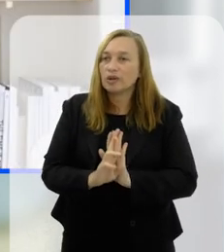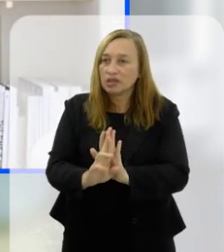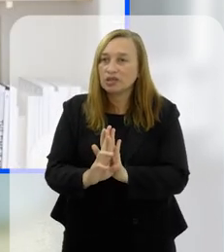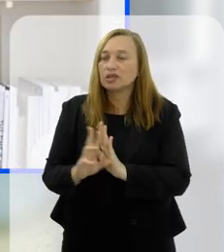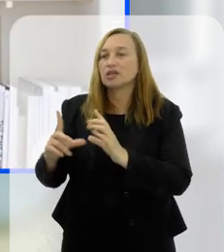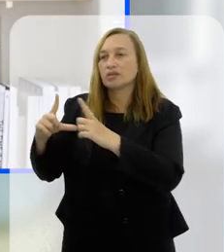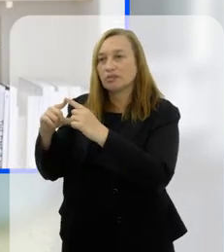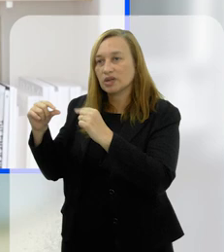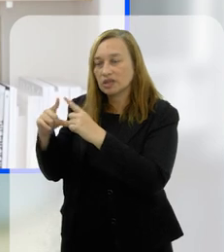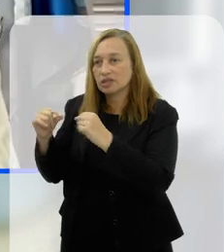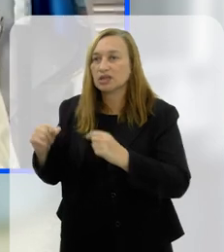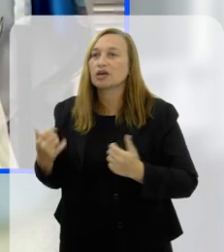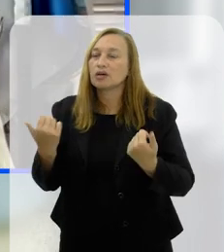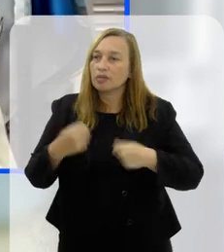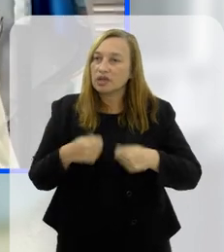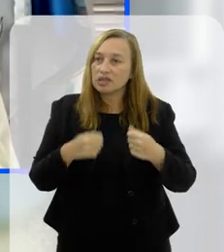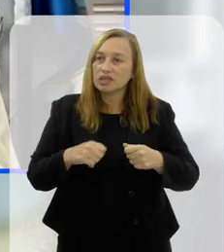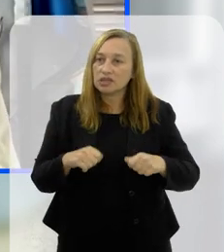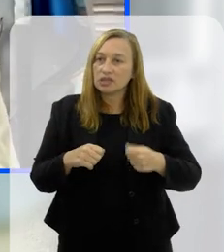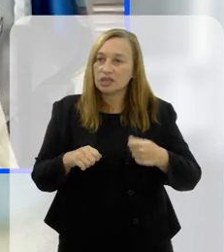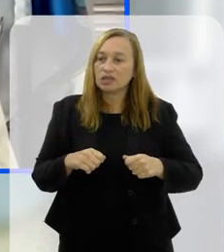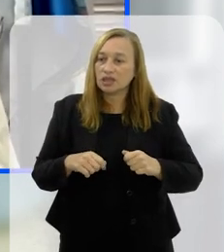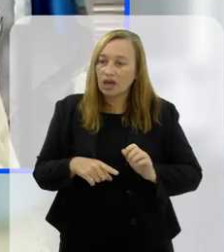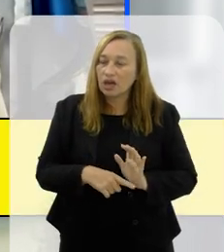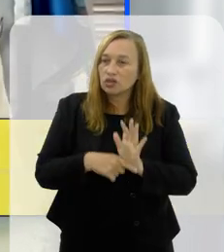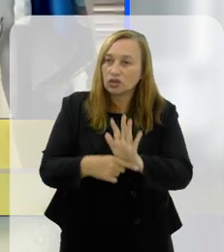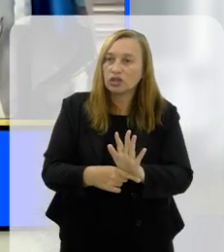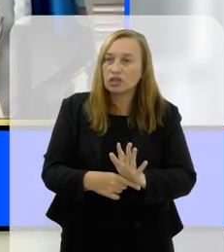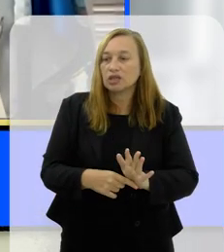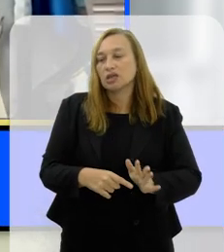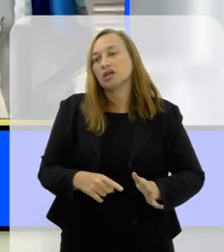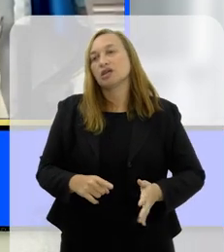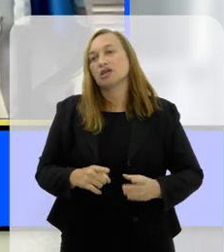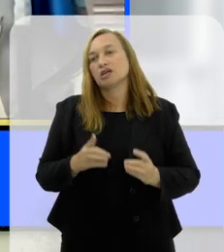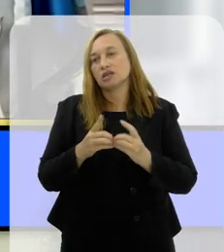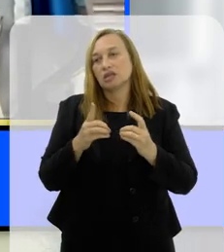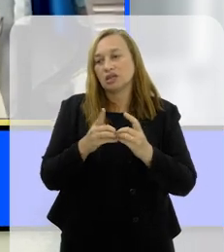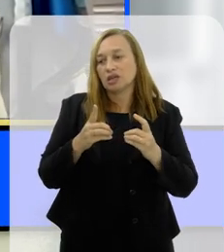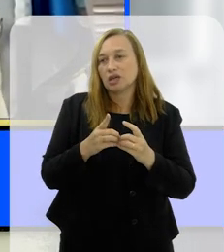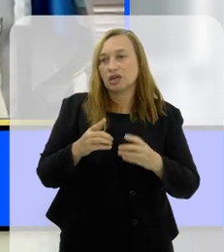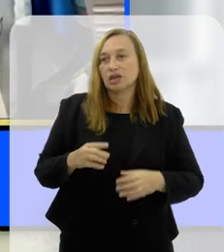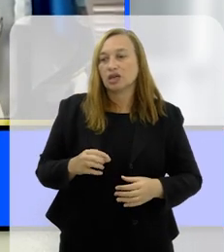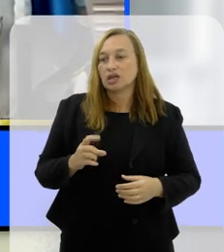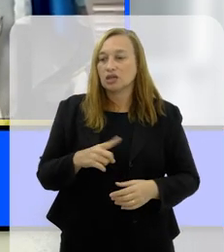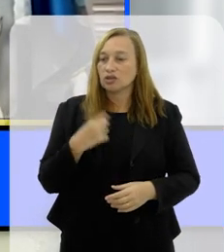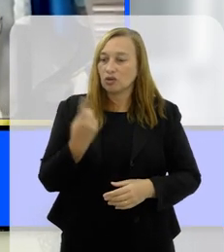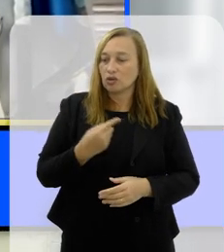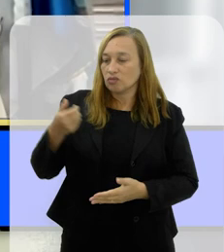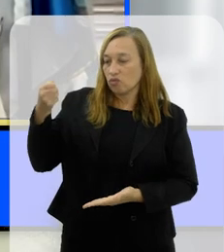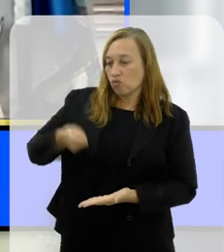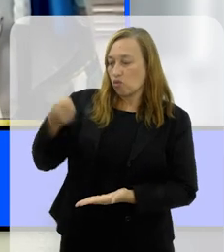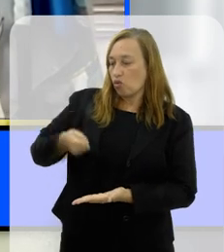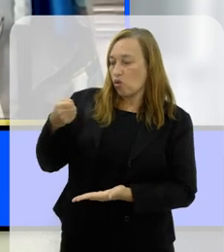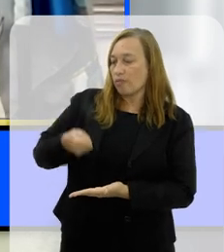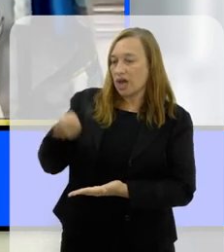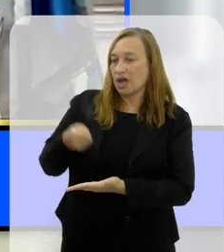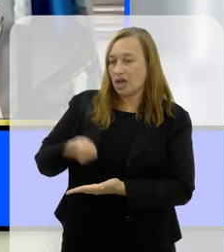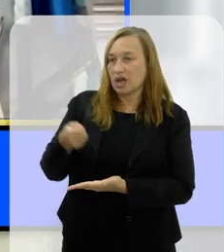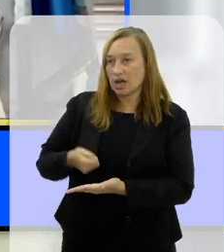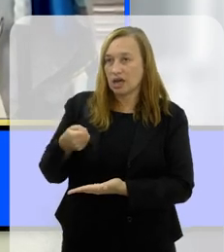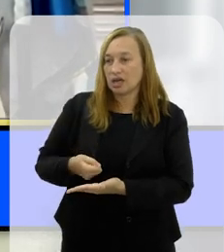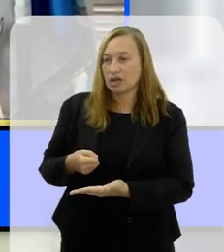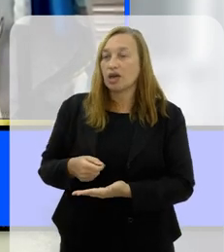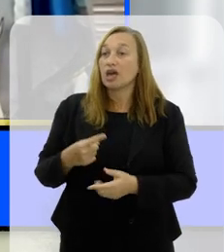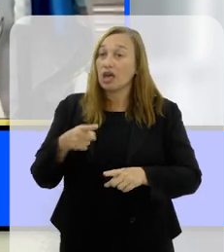todos que representam a gente em Brasília tem que tá atendendo senão nós vamos ser o Parlamento aqui vai ser um dos cobradores